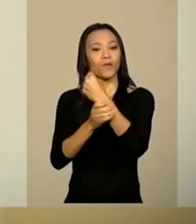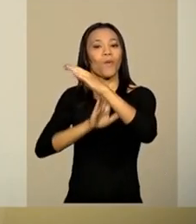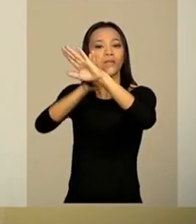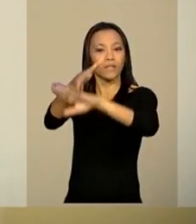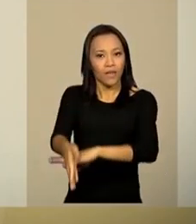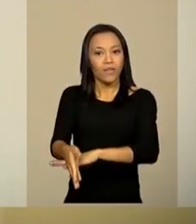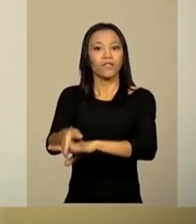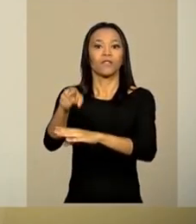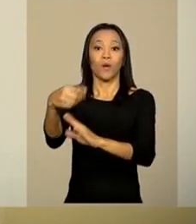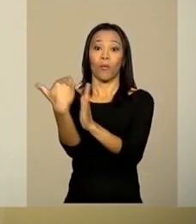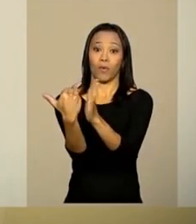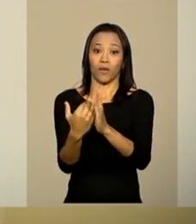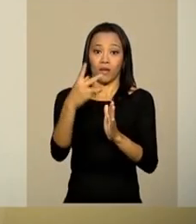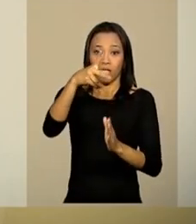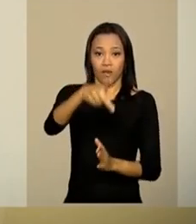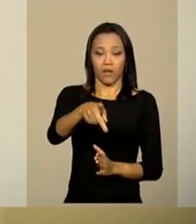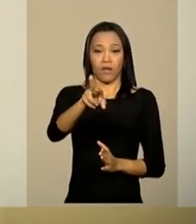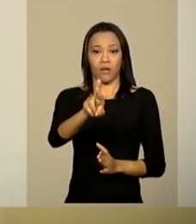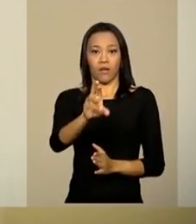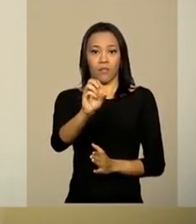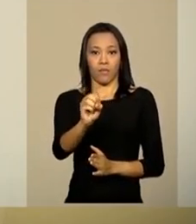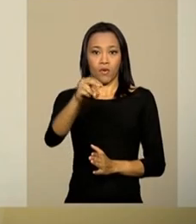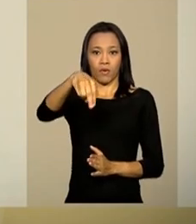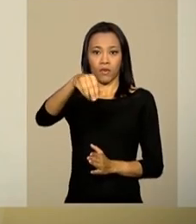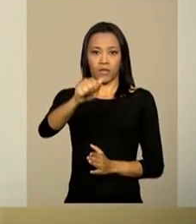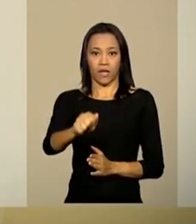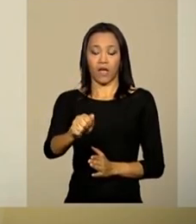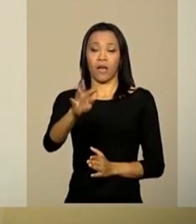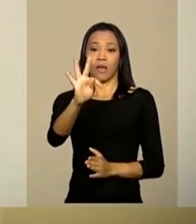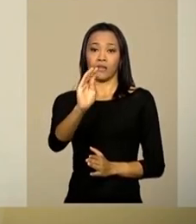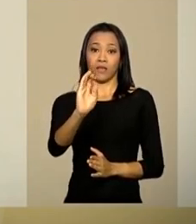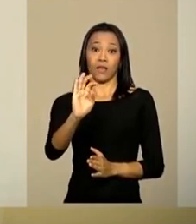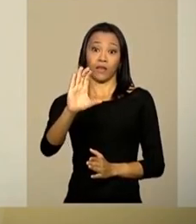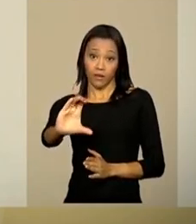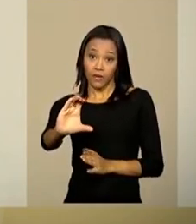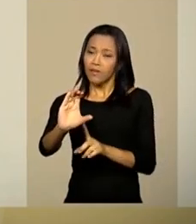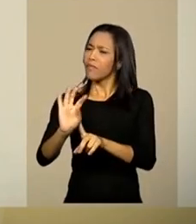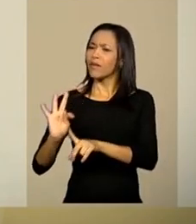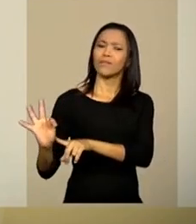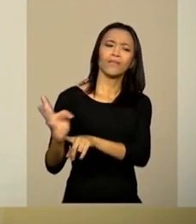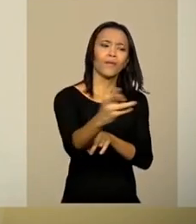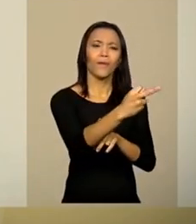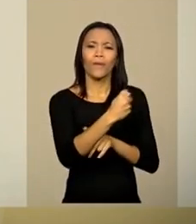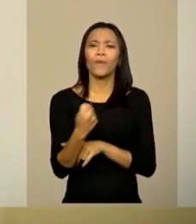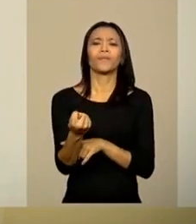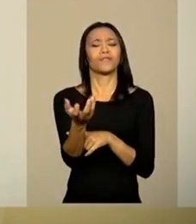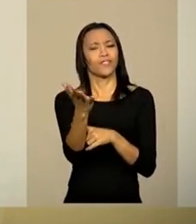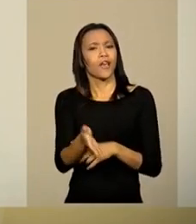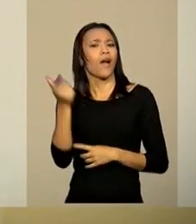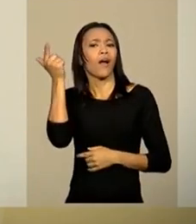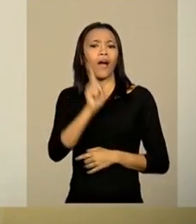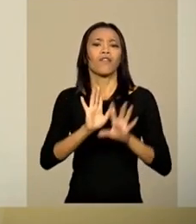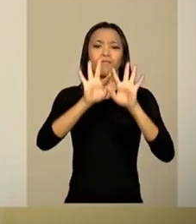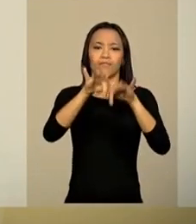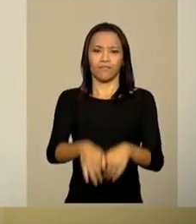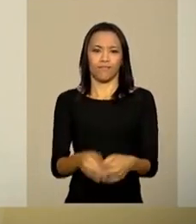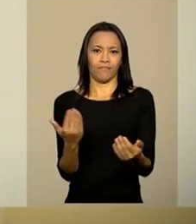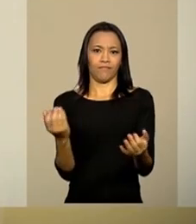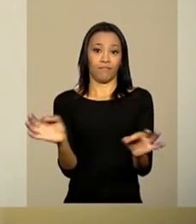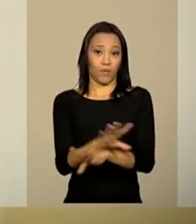Pronatec, o acesso a ensino técnico profissionalizante para todos aqueles que já terminaram o ensino